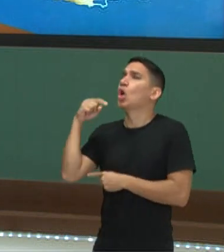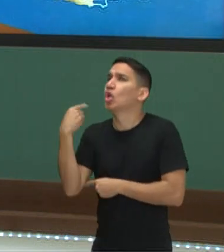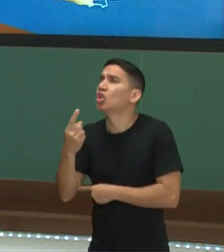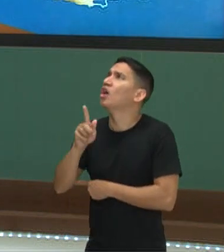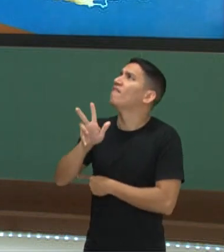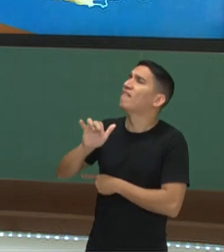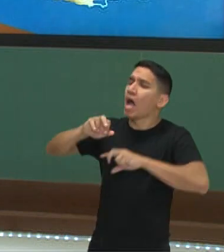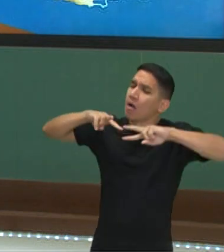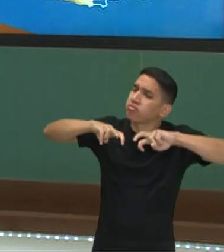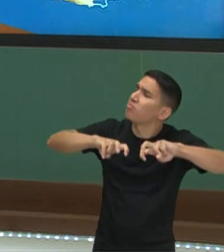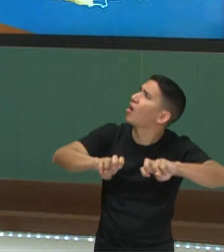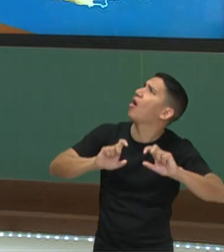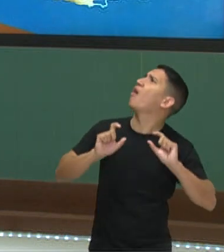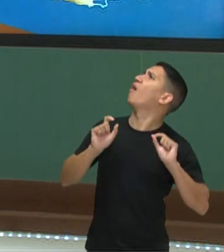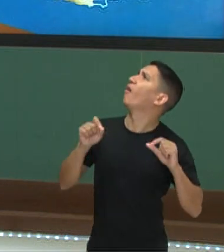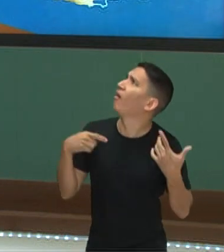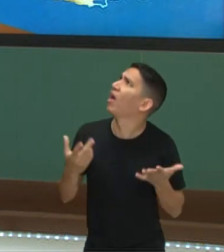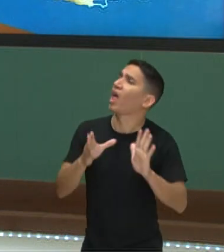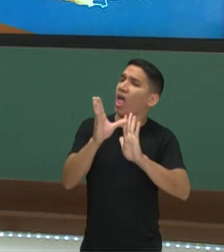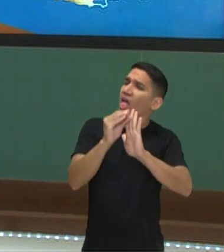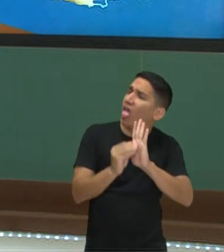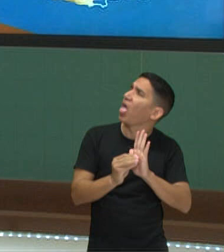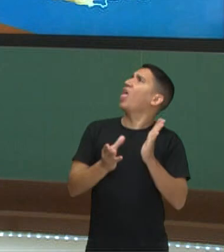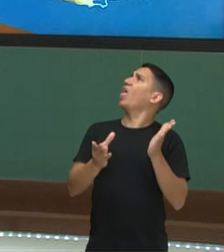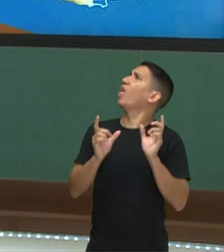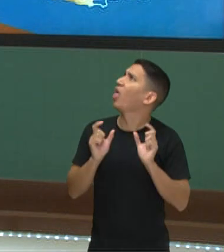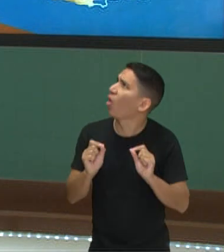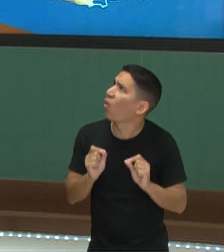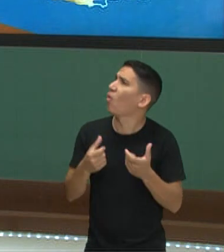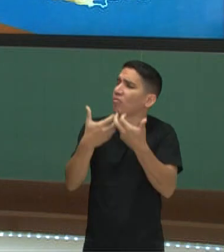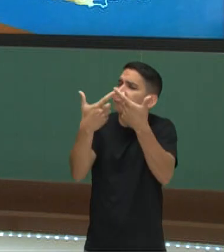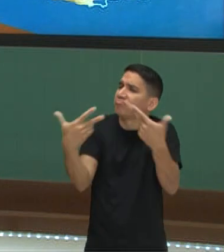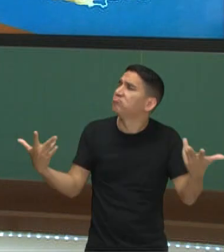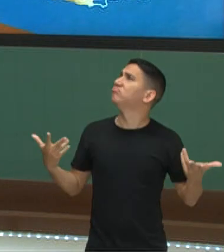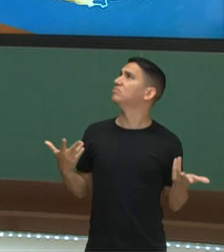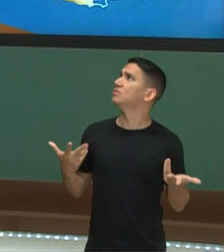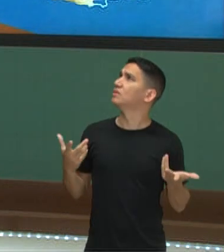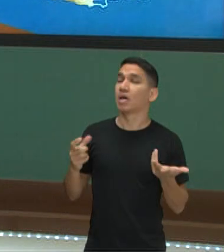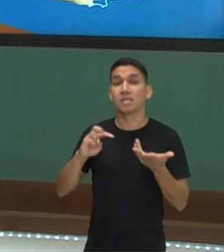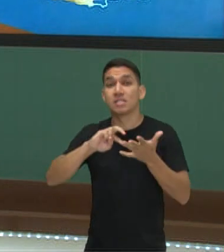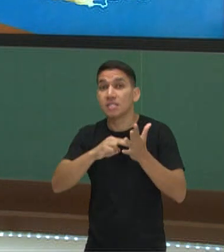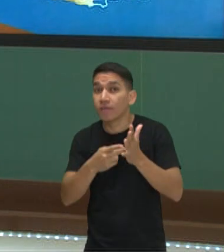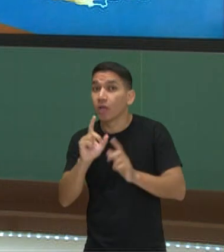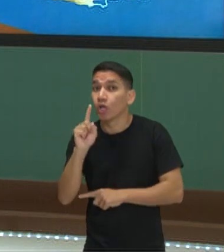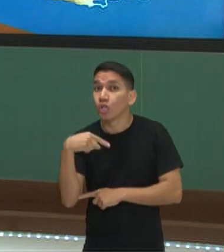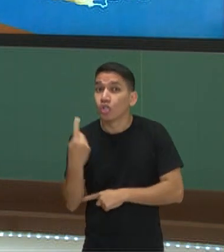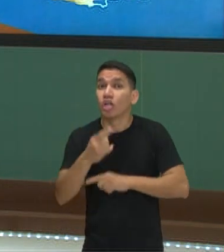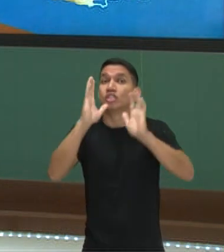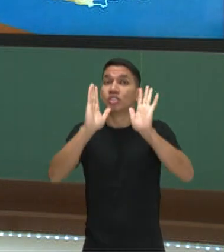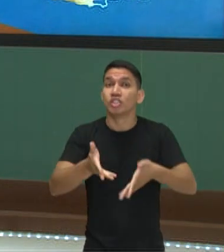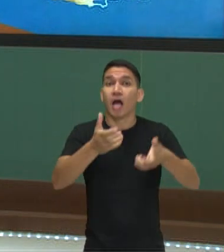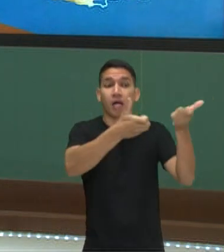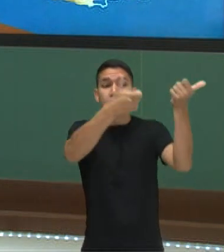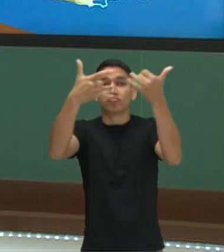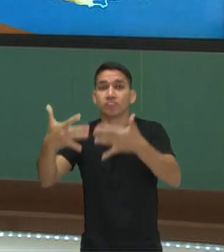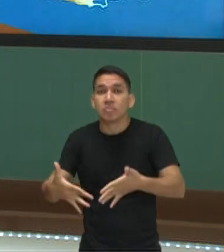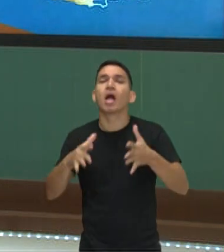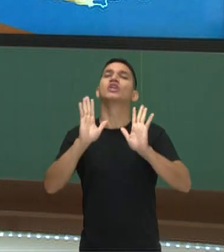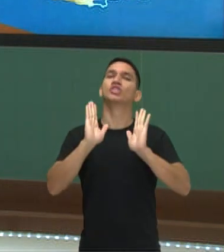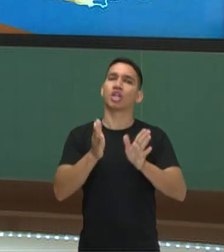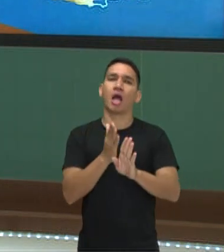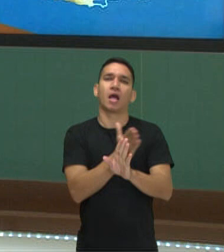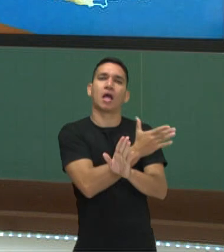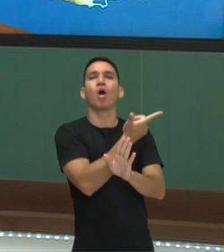de aprofundamento de conhecimentos, de conteúdos. Significa que nós já falamos sobre isso? Já! Nós